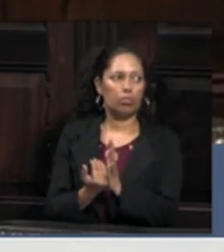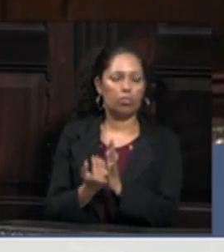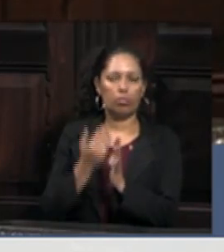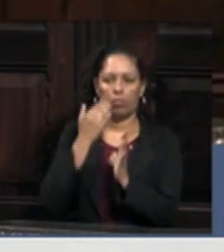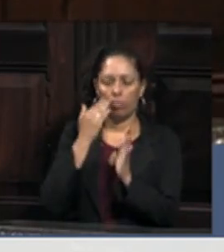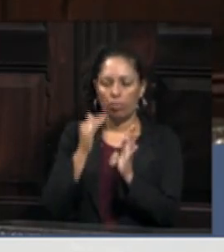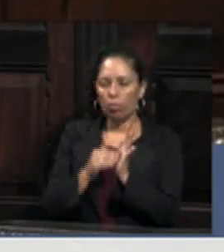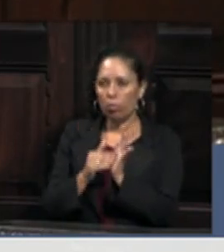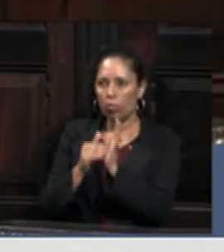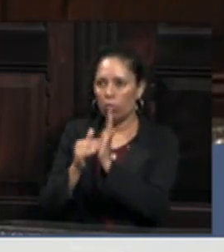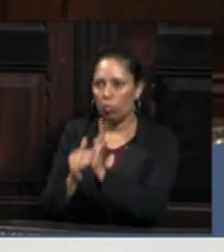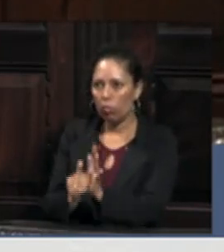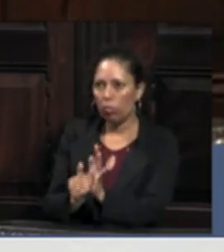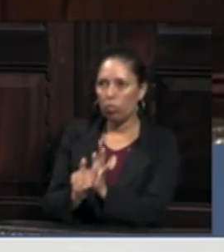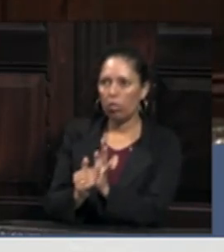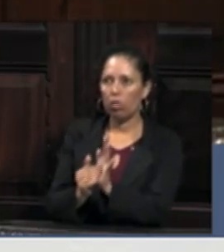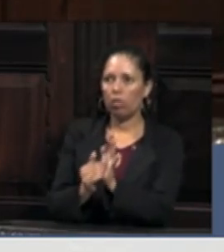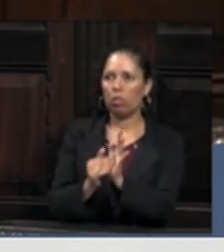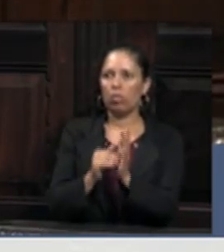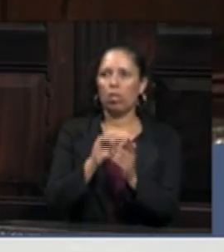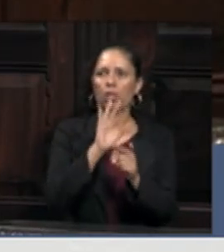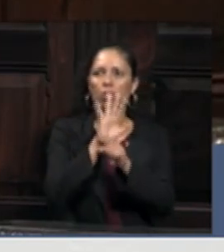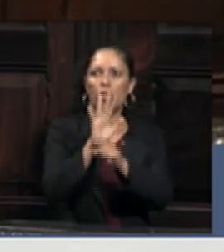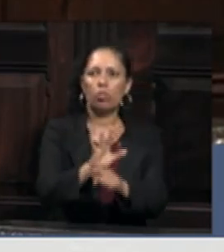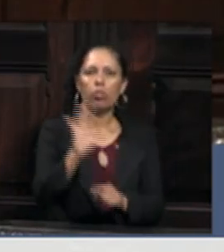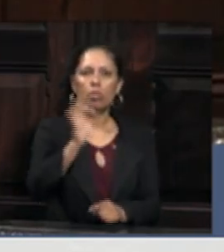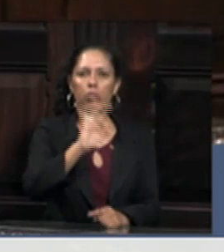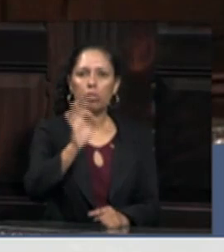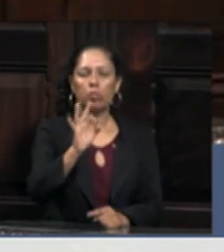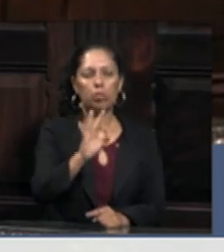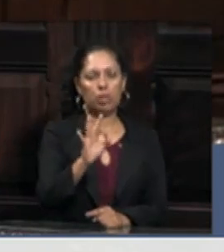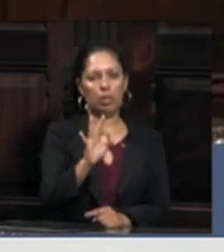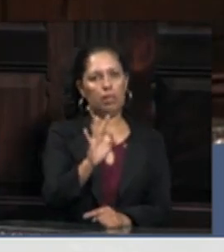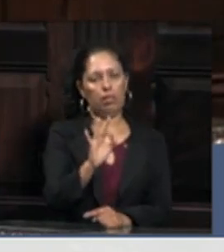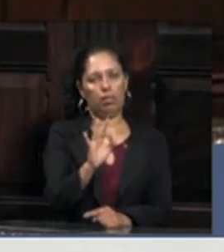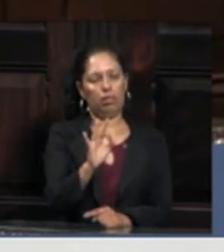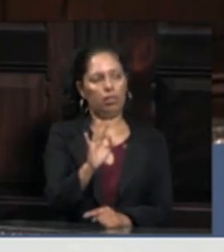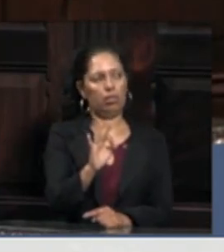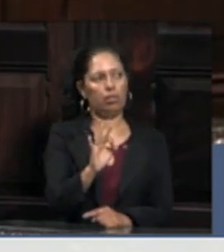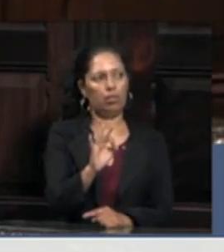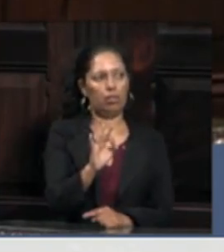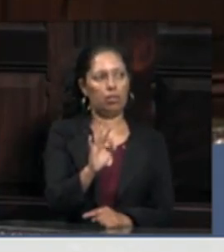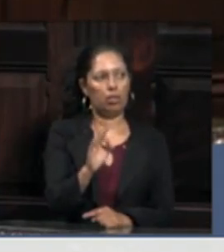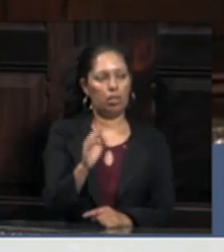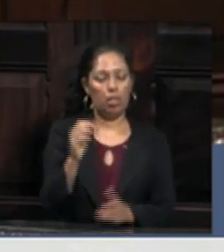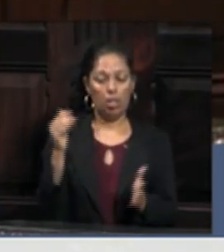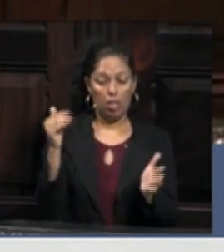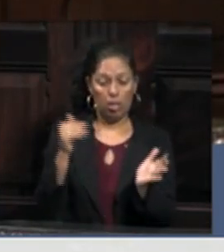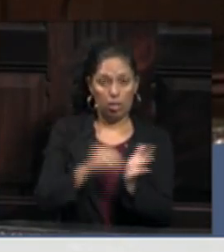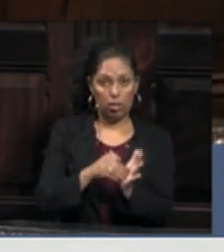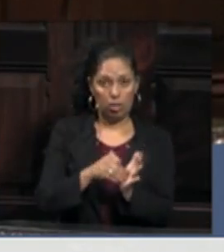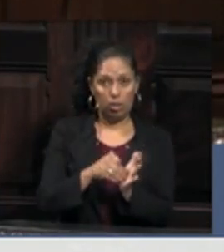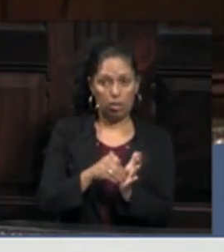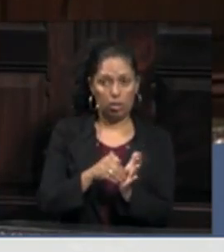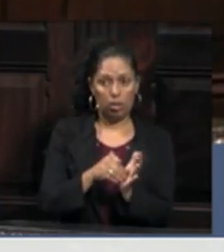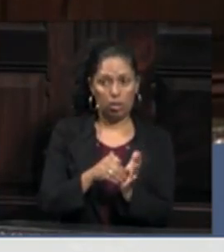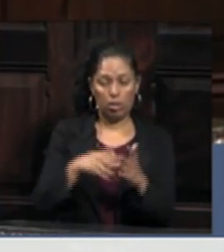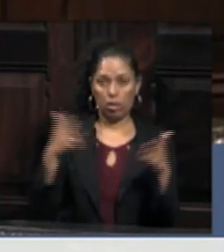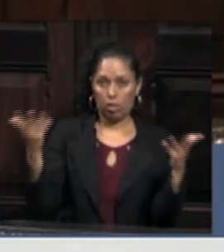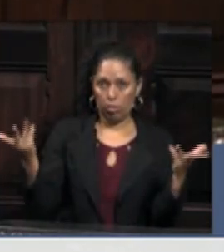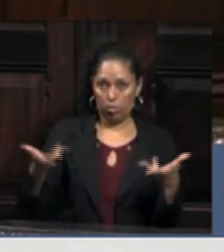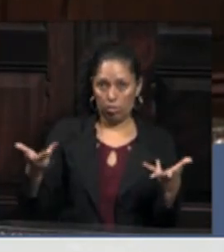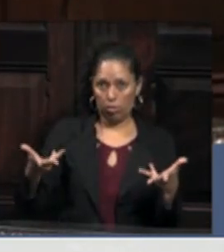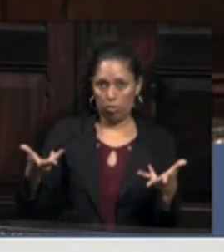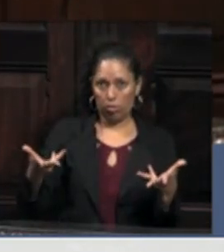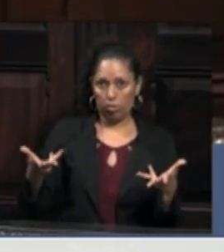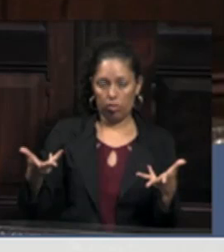enfrenta nenhuma das questões que nos trouxeram até o quadro que enfrentamos